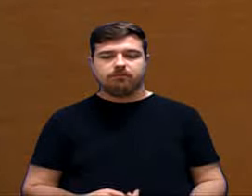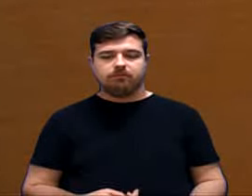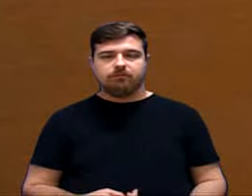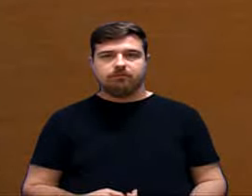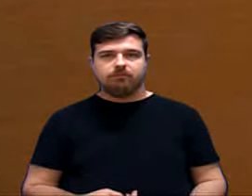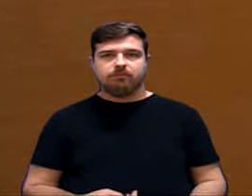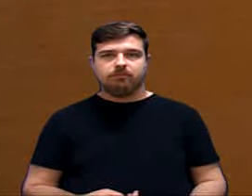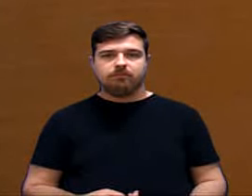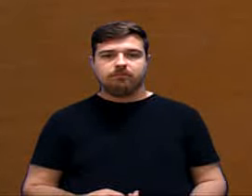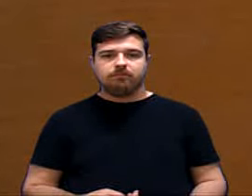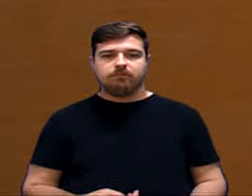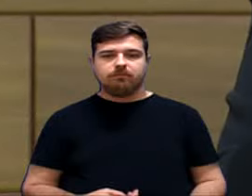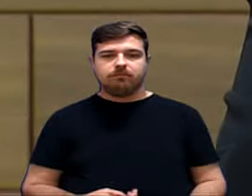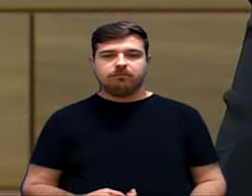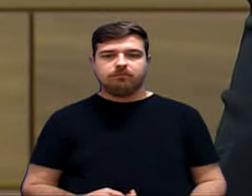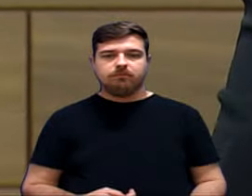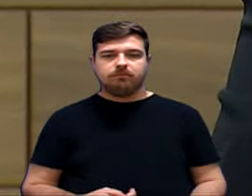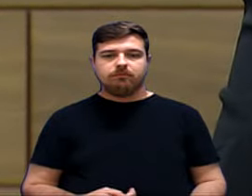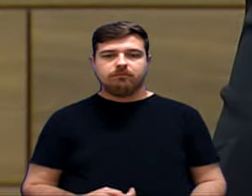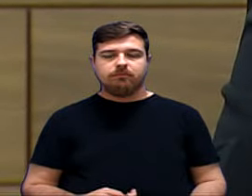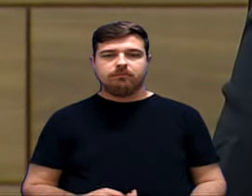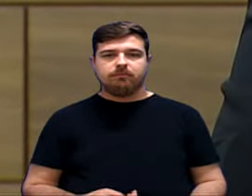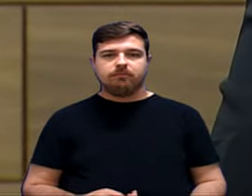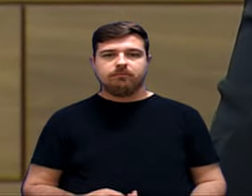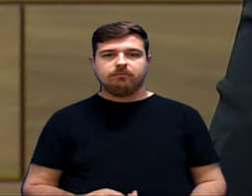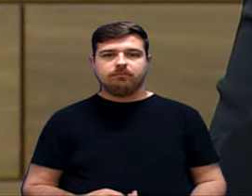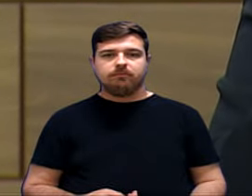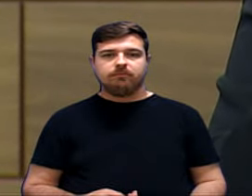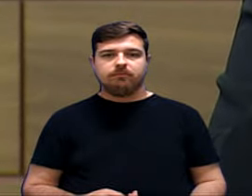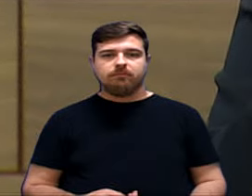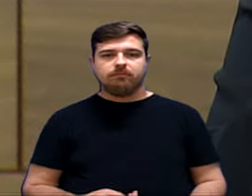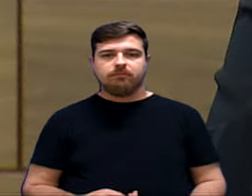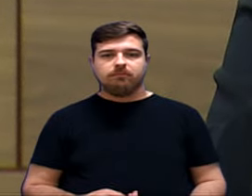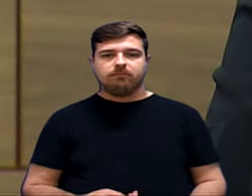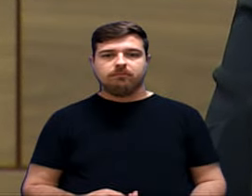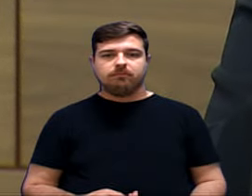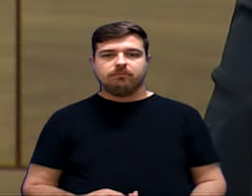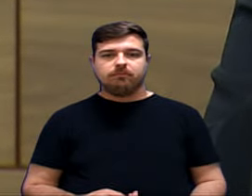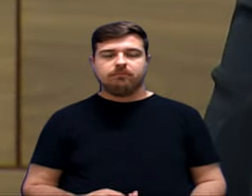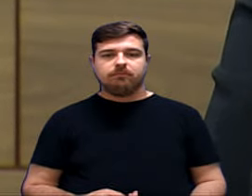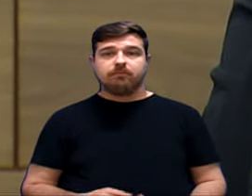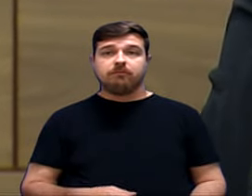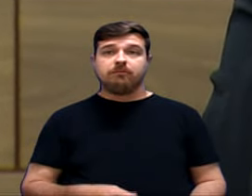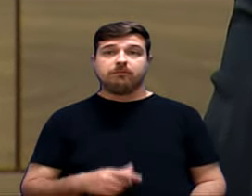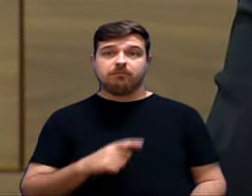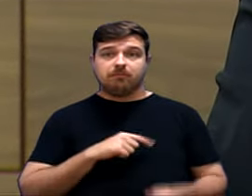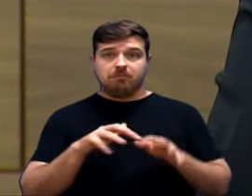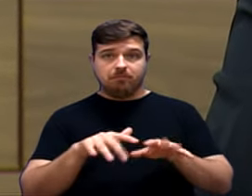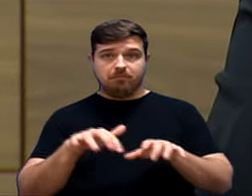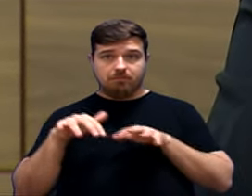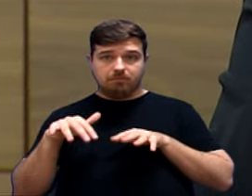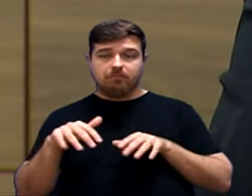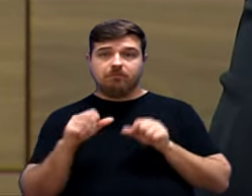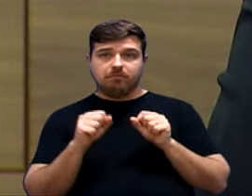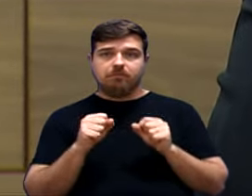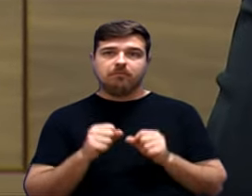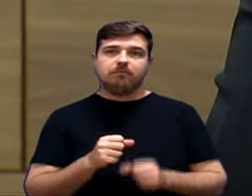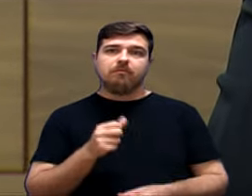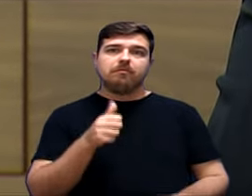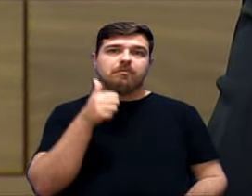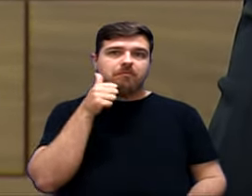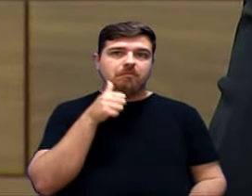favor eh respondid pergunta tem na plateia com a palavra por favor nome da